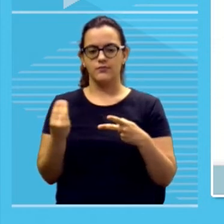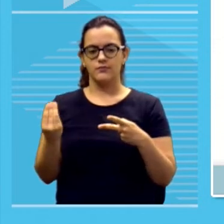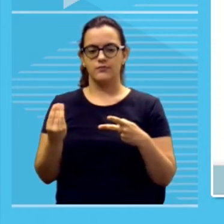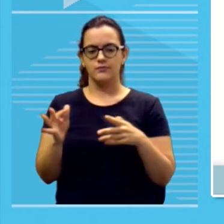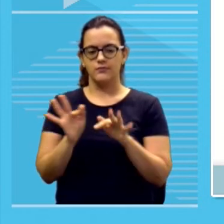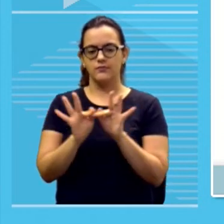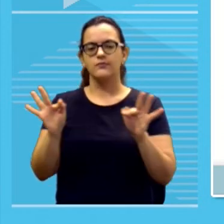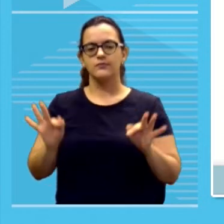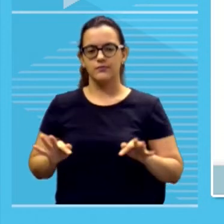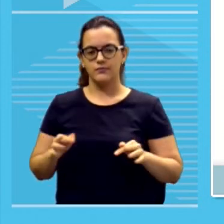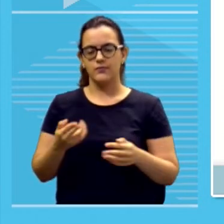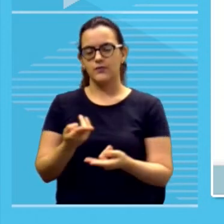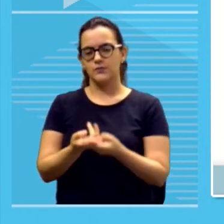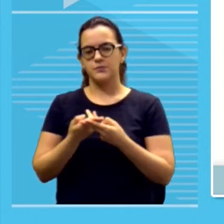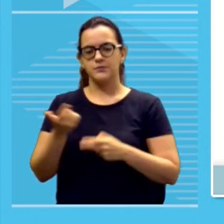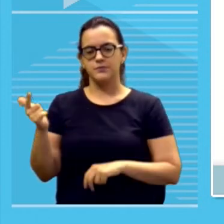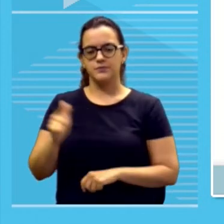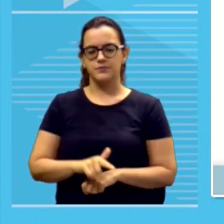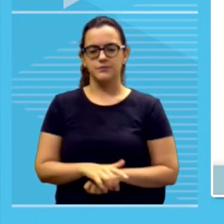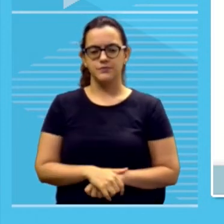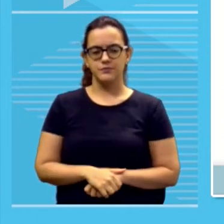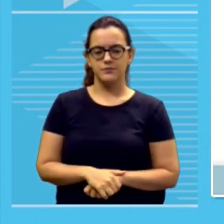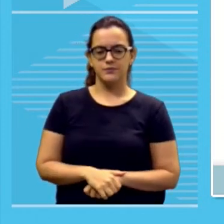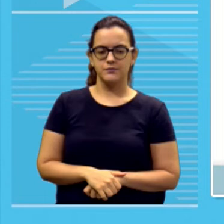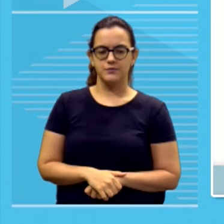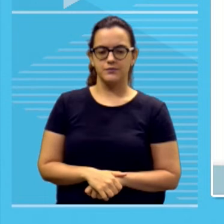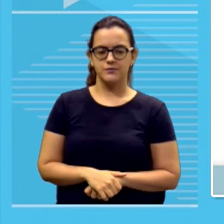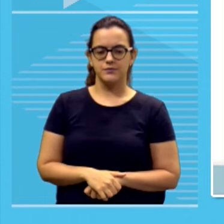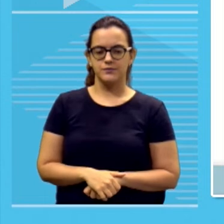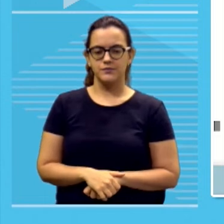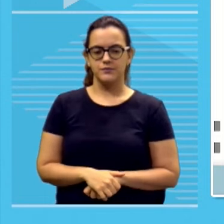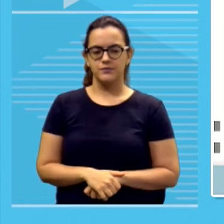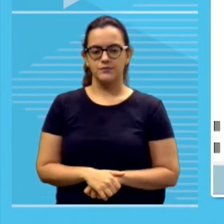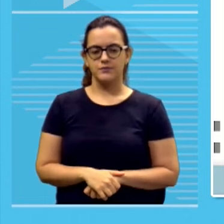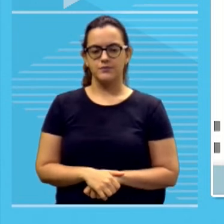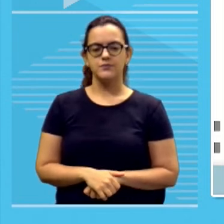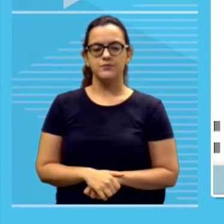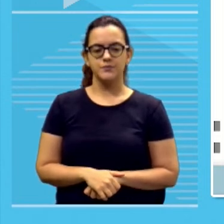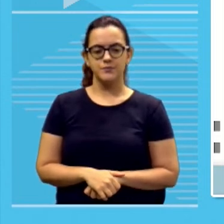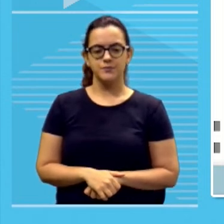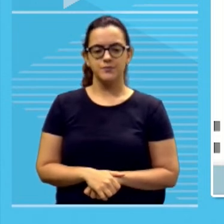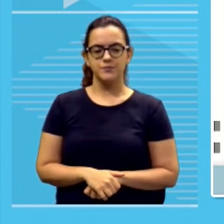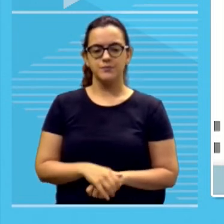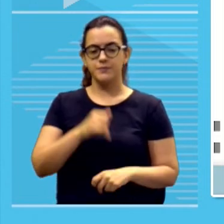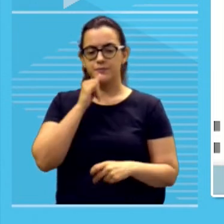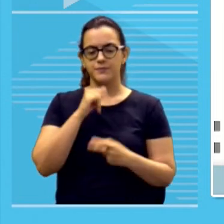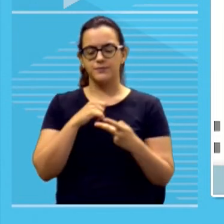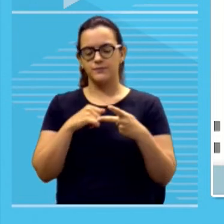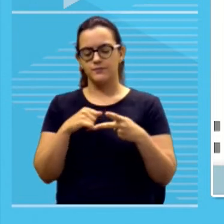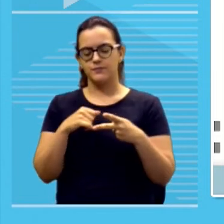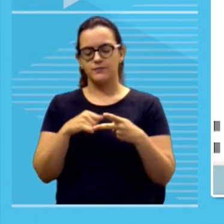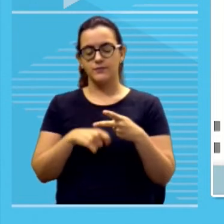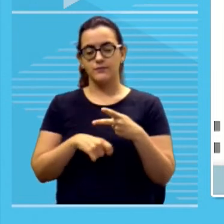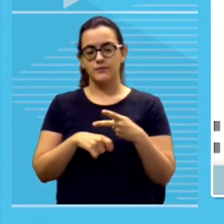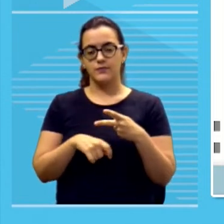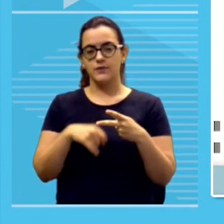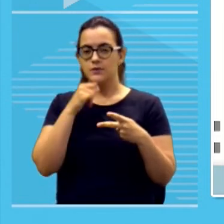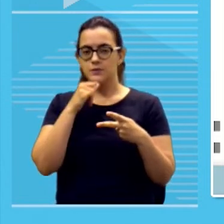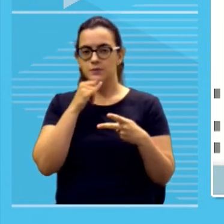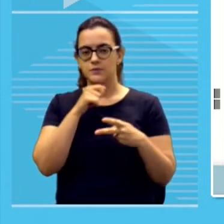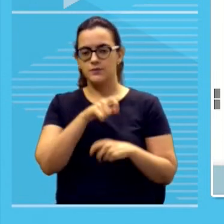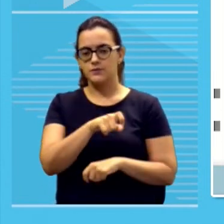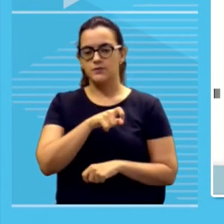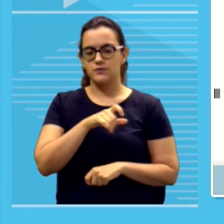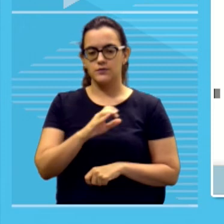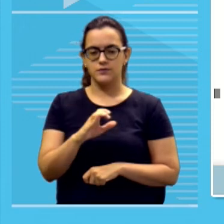quanto é que vai dar a distância do B por C do B para o c Então vai ser XC XC e